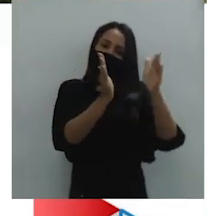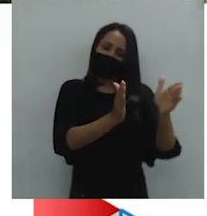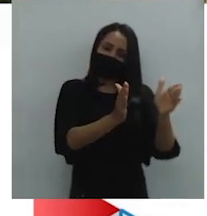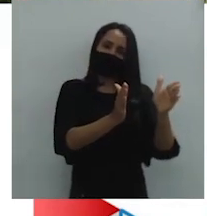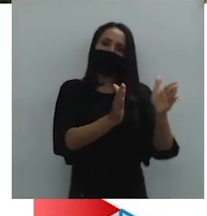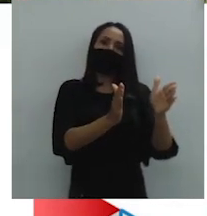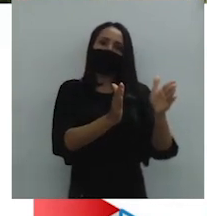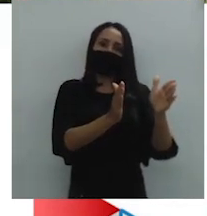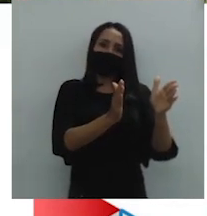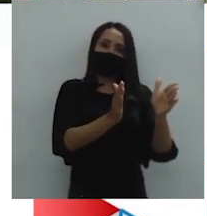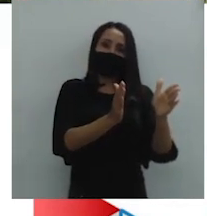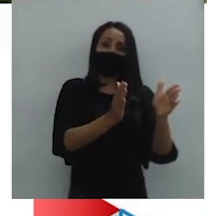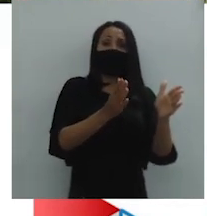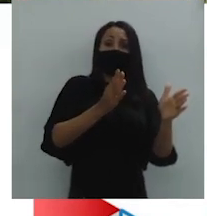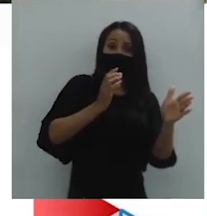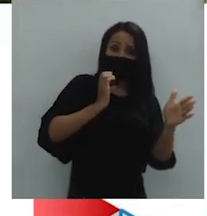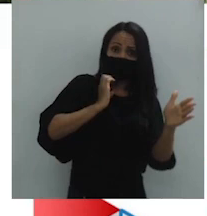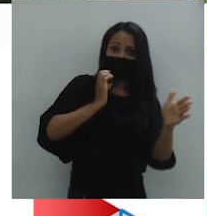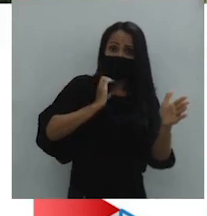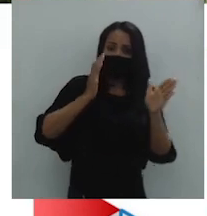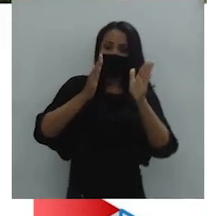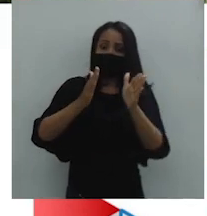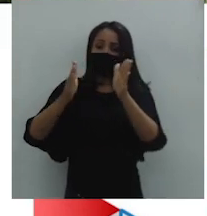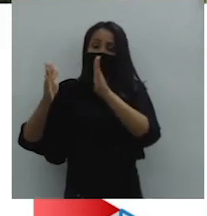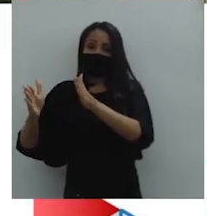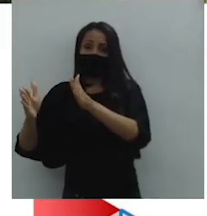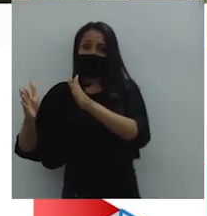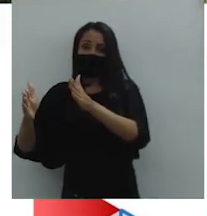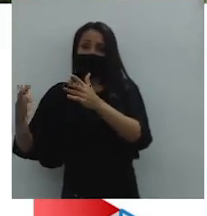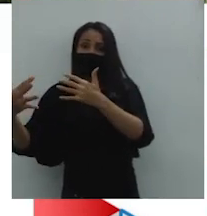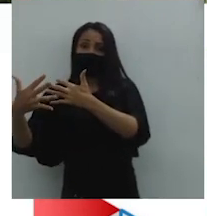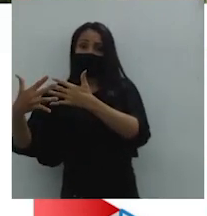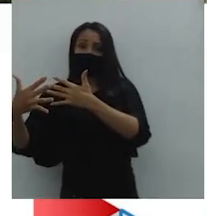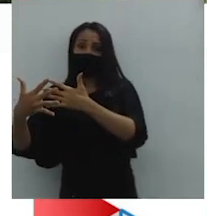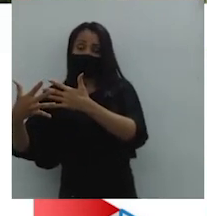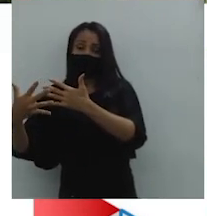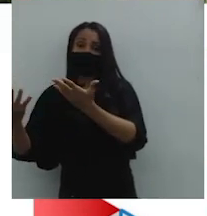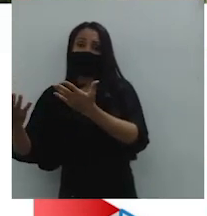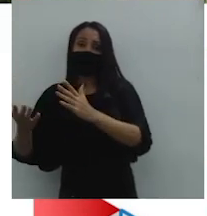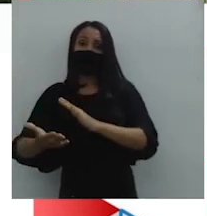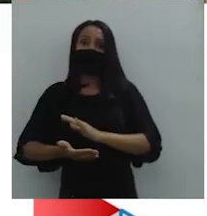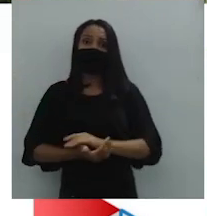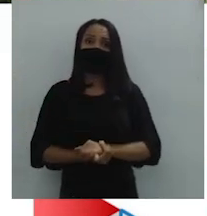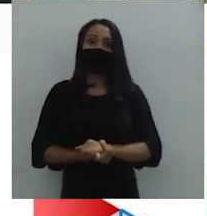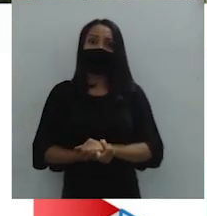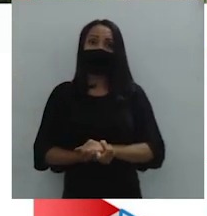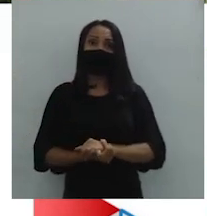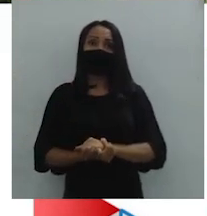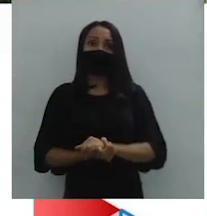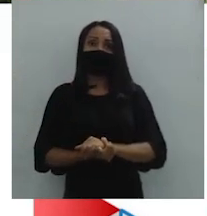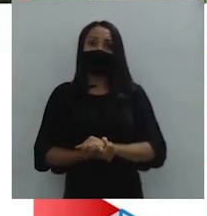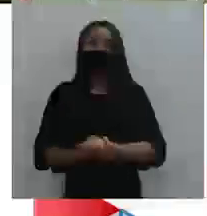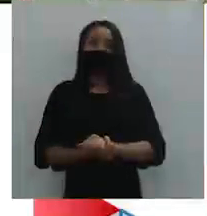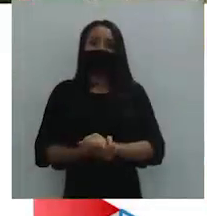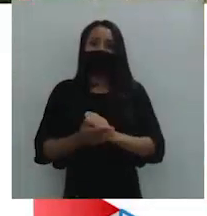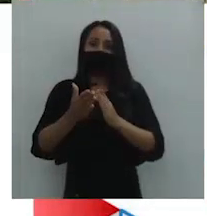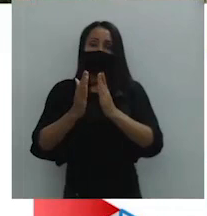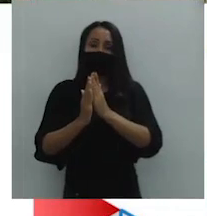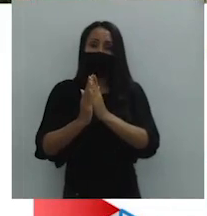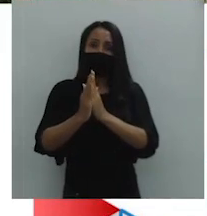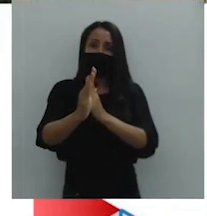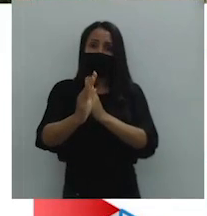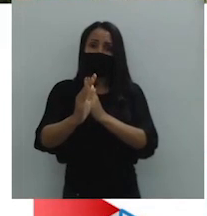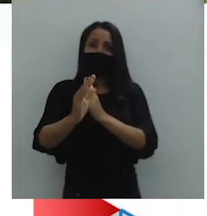nobre, né, para com a área suburbana, né? E no meio nós temos uma extensão